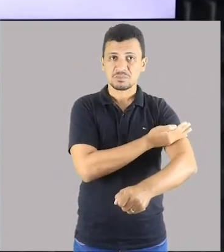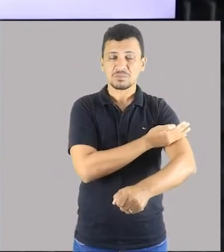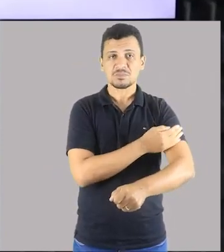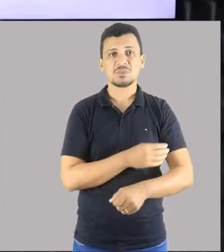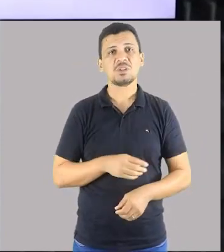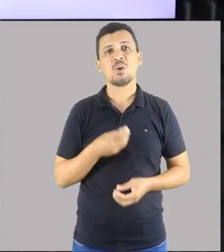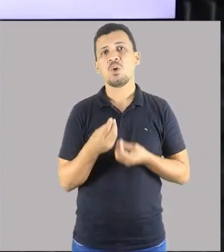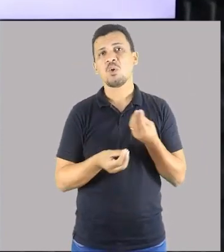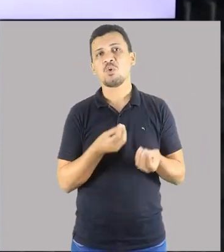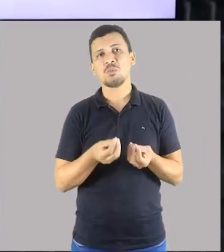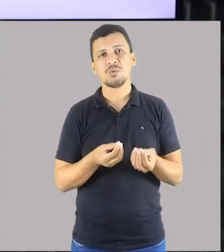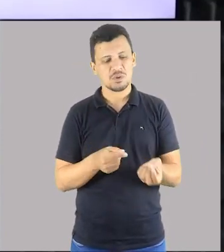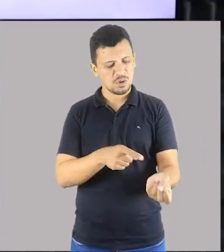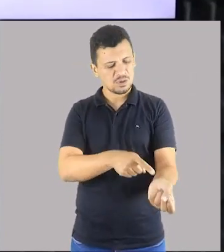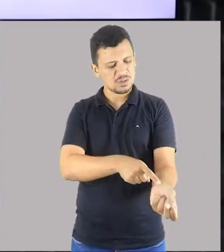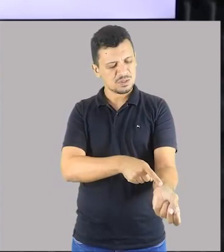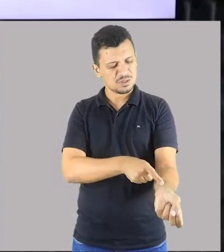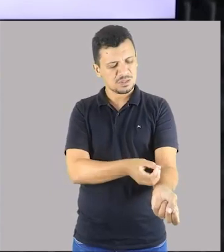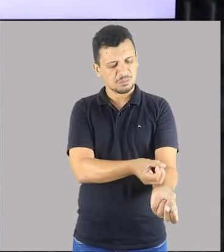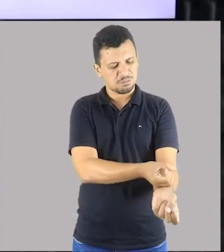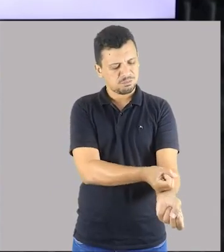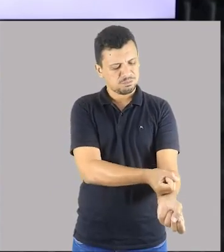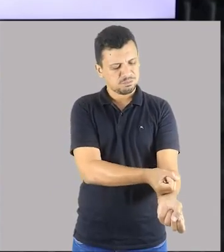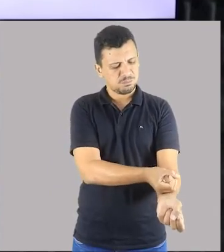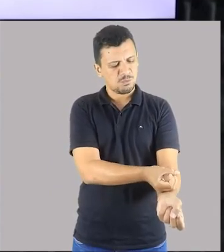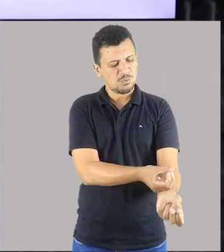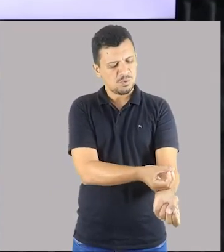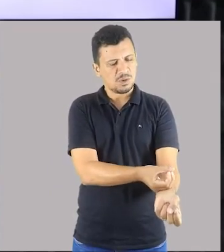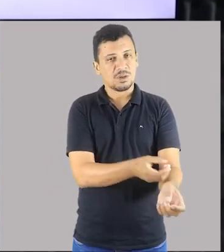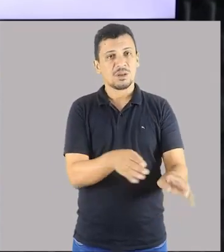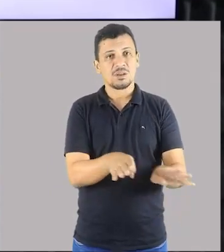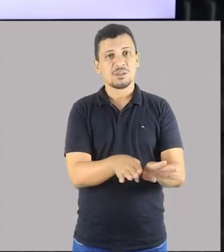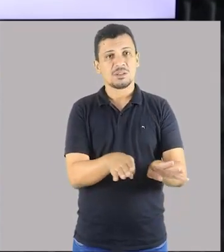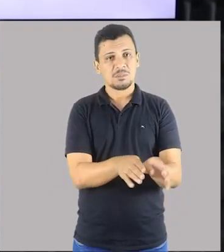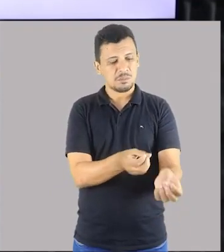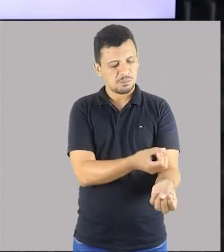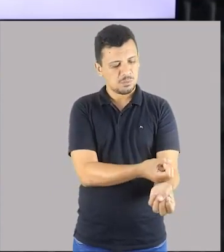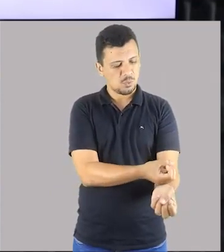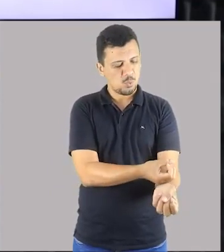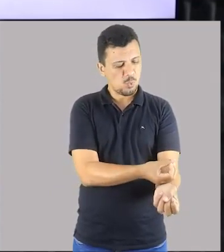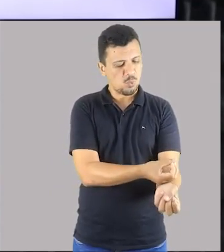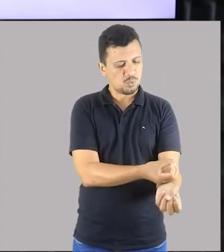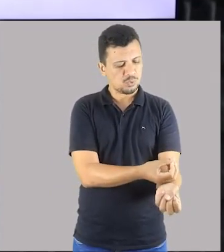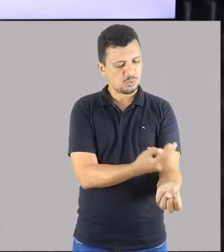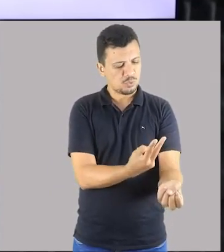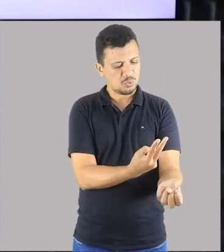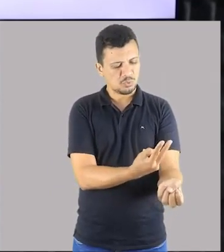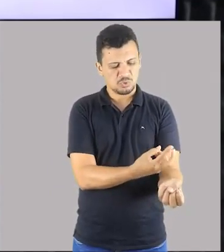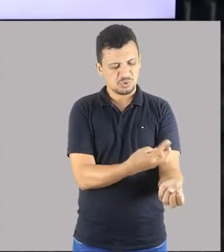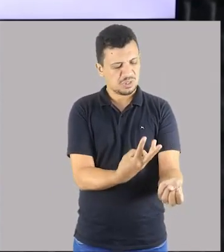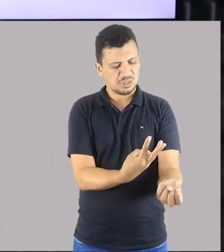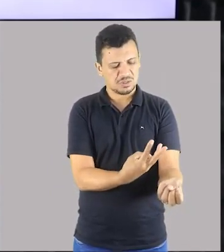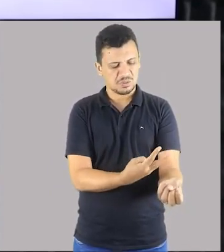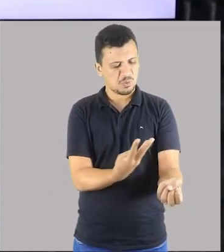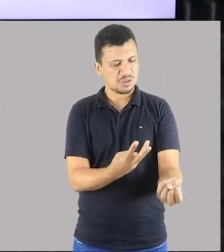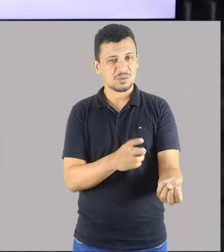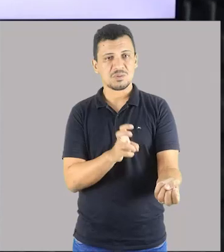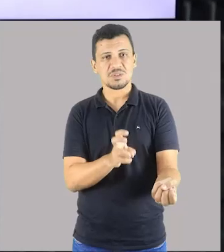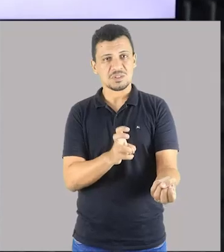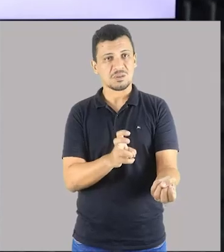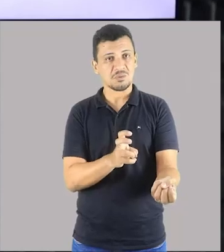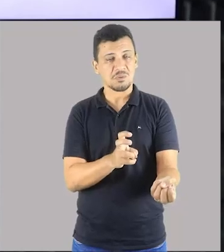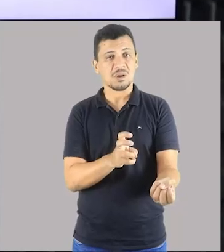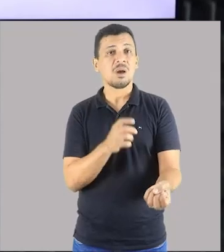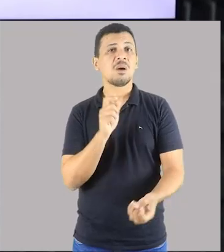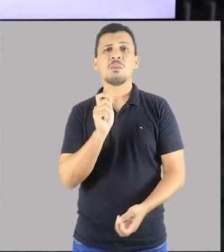o vaso sanguíneo ele se expande, mas também ele se multiplica. Onde tinha um, viram 2, viram 3, 4, 5 vasos